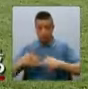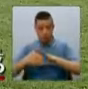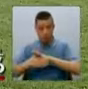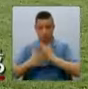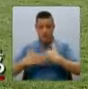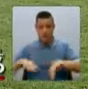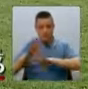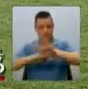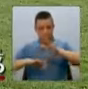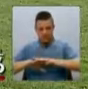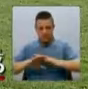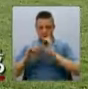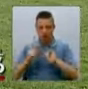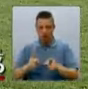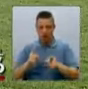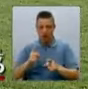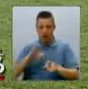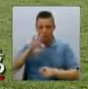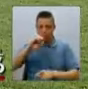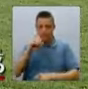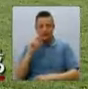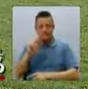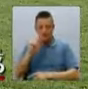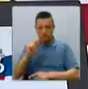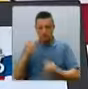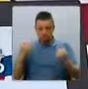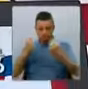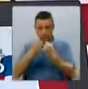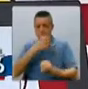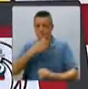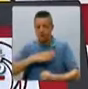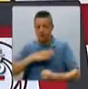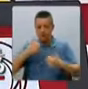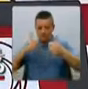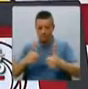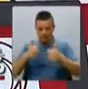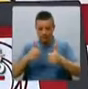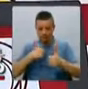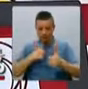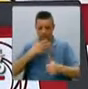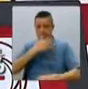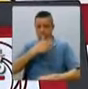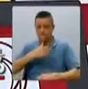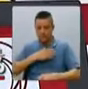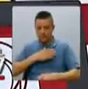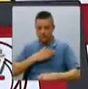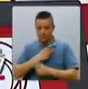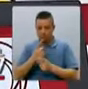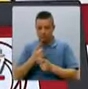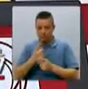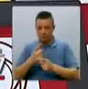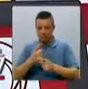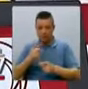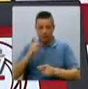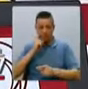principalmente aquilo que fizemos na nos primeiros 40 minutos contra ao Benfica onde tivemos muito bem onde o Benfica raramente chogou a nossa